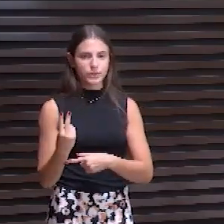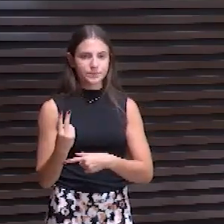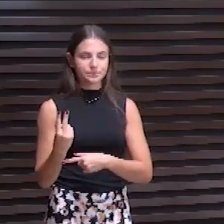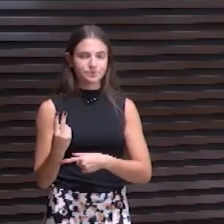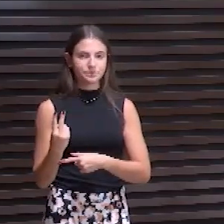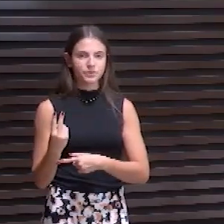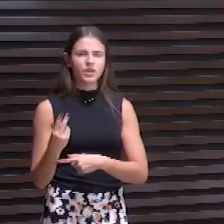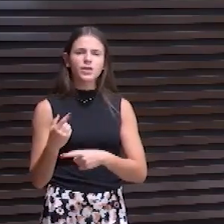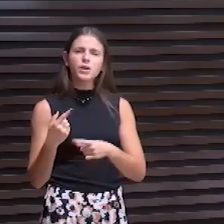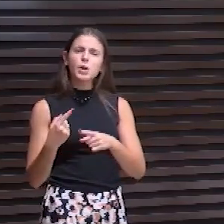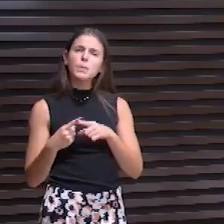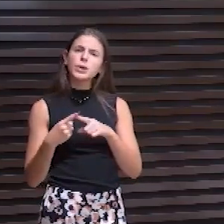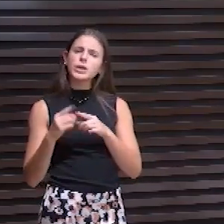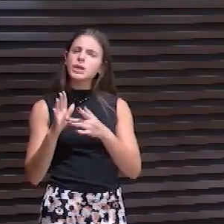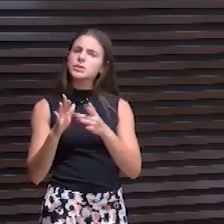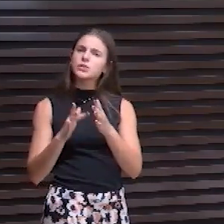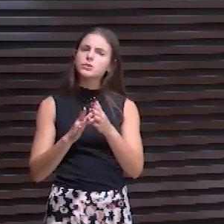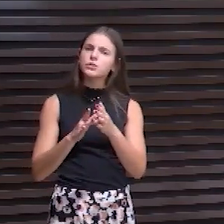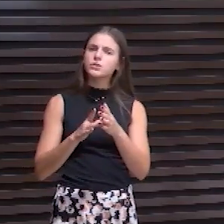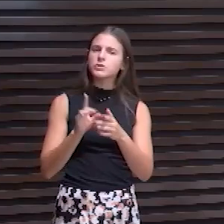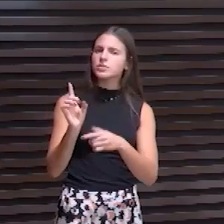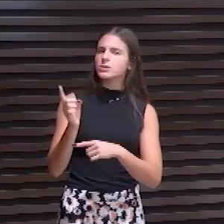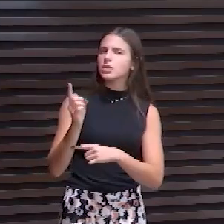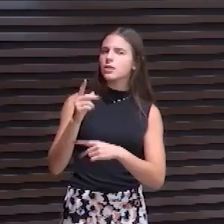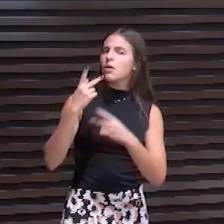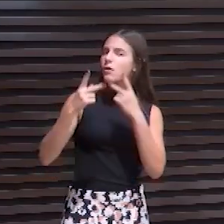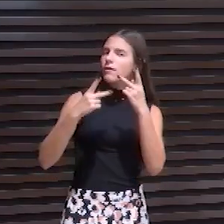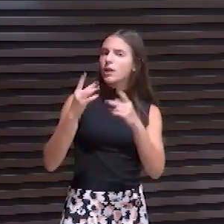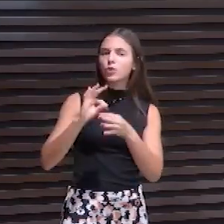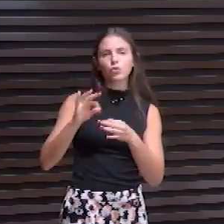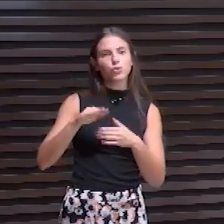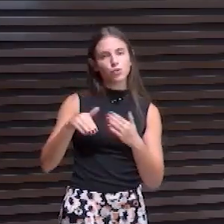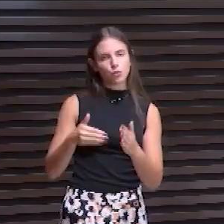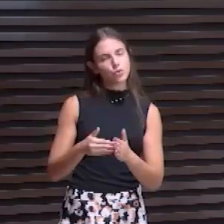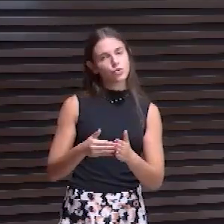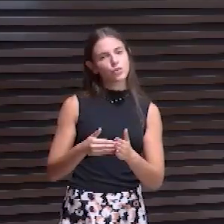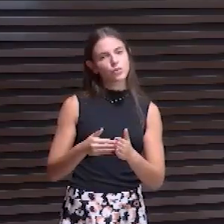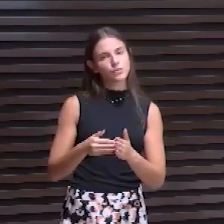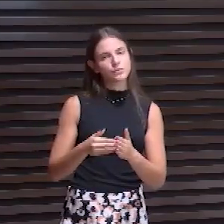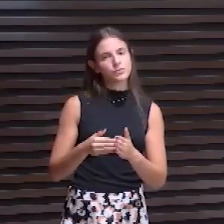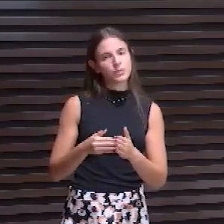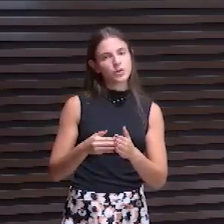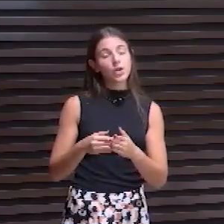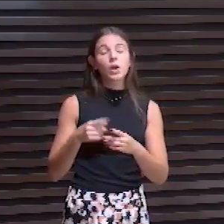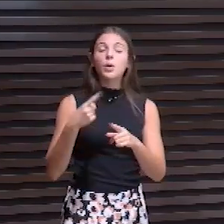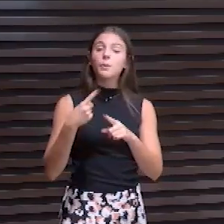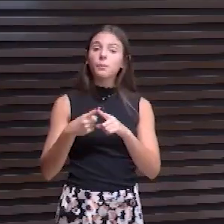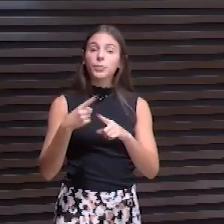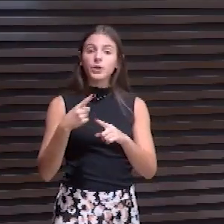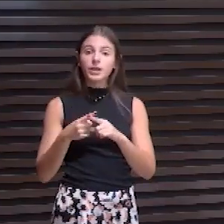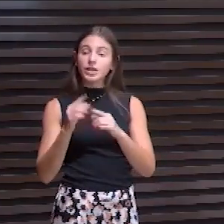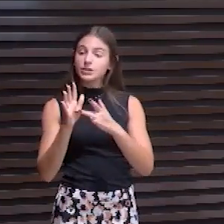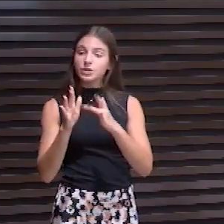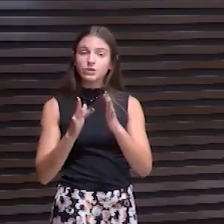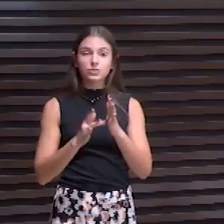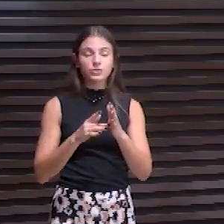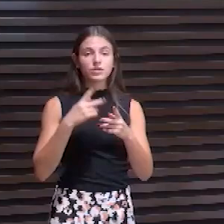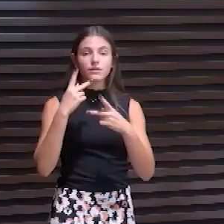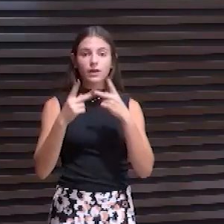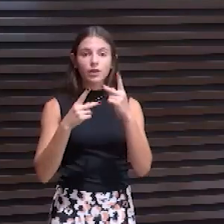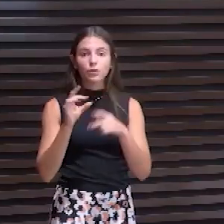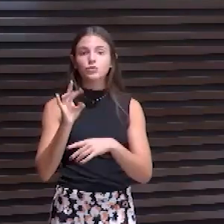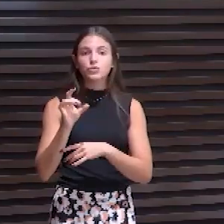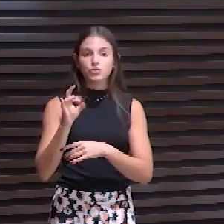Por que Jesus não citou a profecia inteira? Porque ele citou só a parte que se cumpriria naquele momento. Se